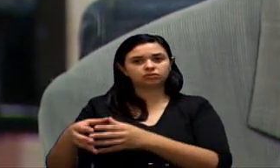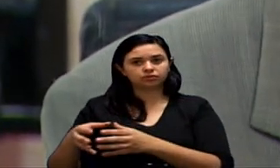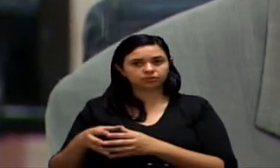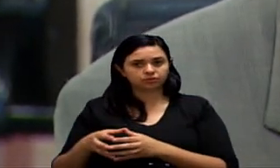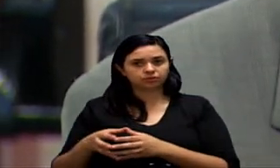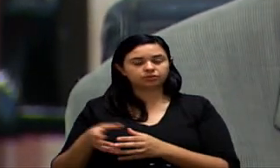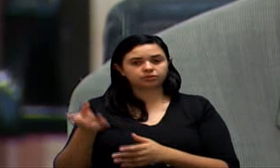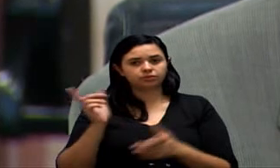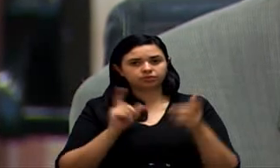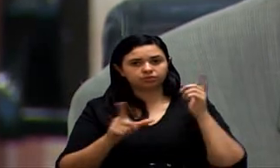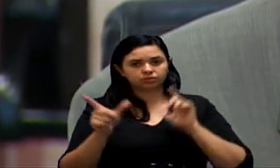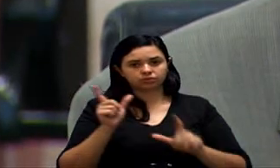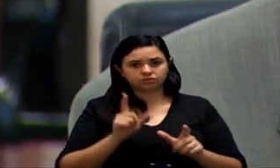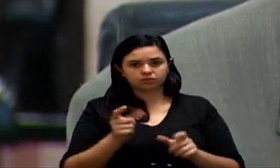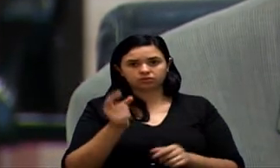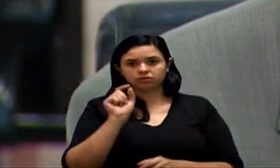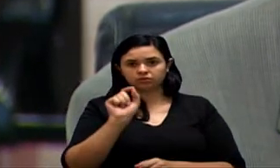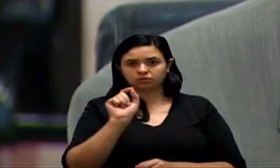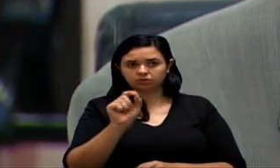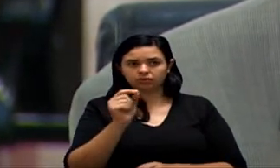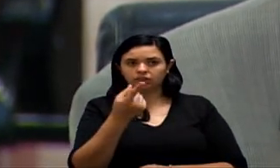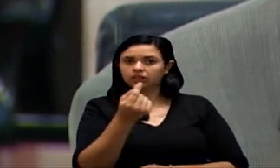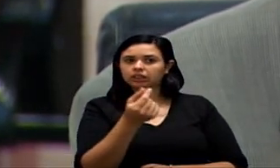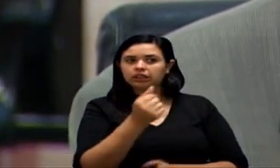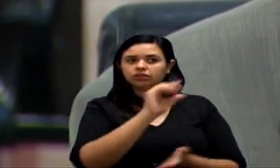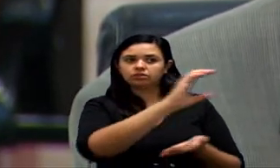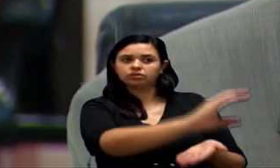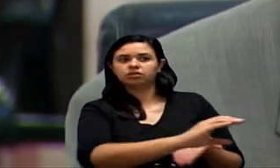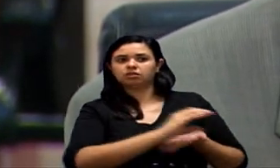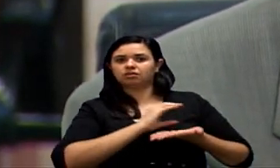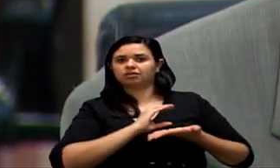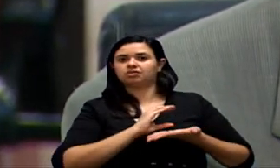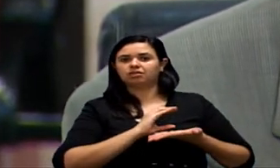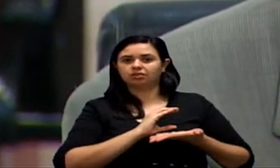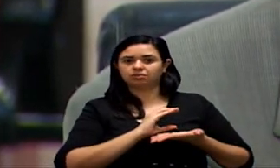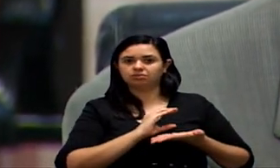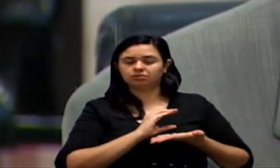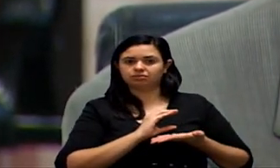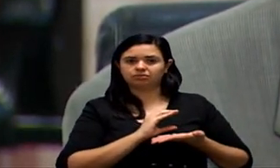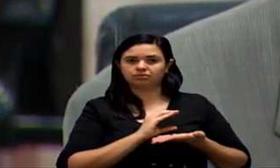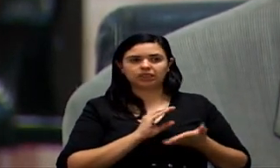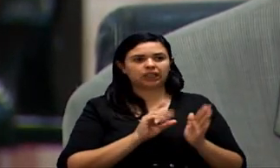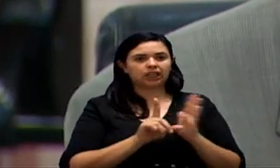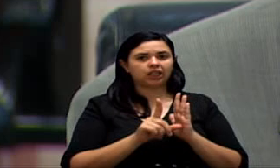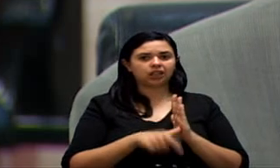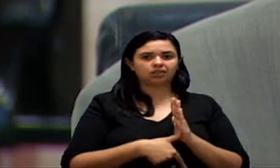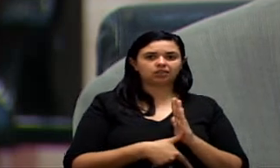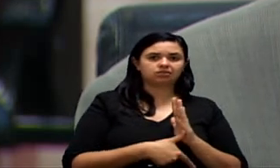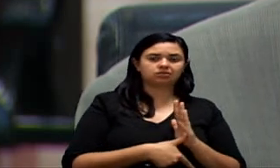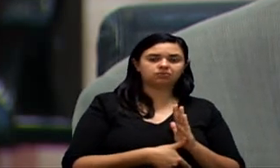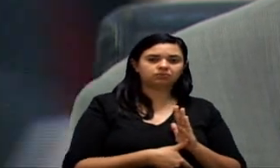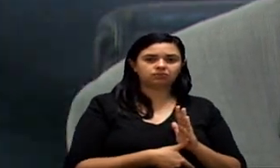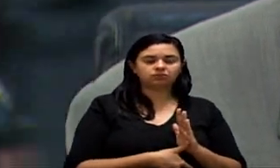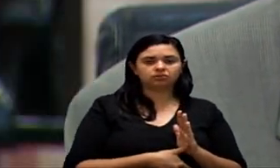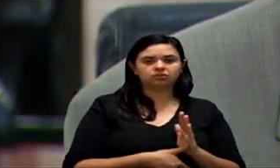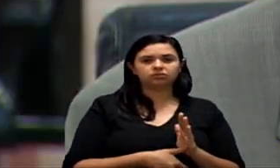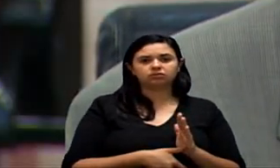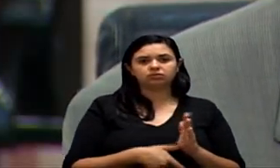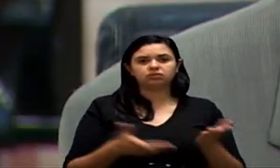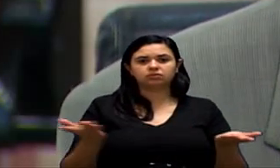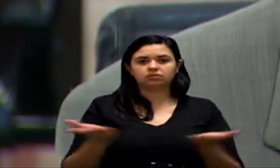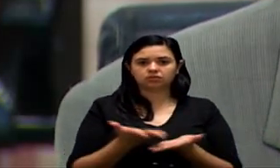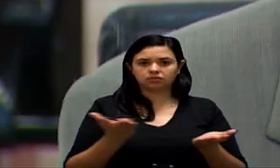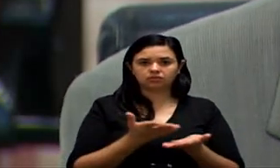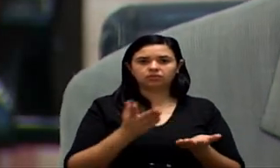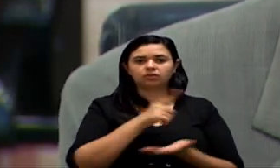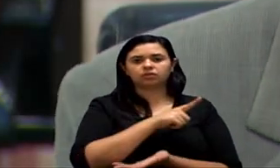senhor presidente, o esporte está sofrendo por conta do atraso no pagamento das emendas. Dessa vez, é o handball que está